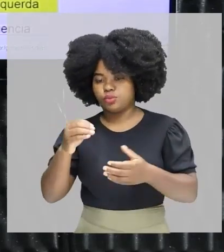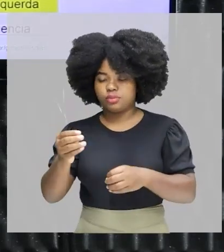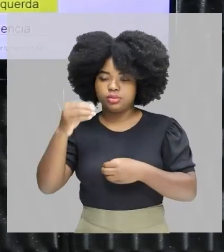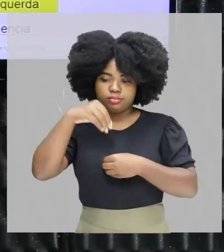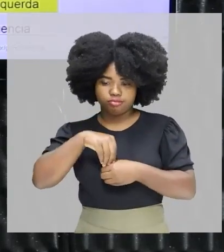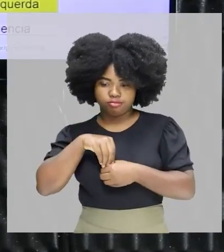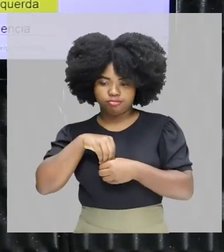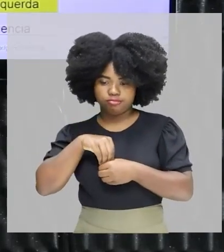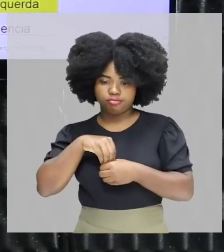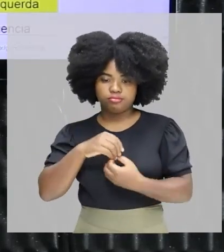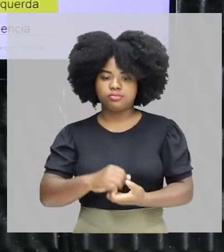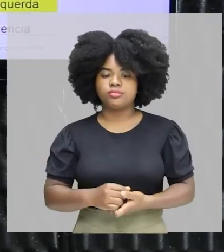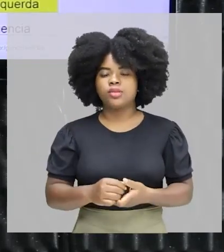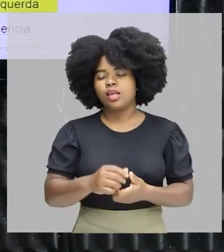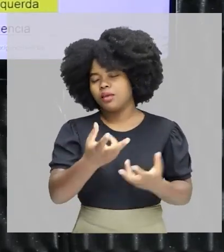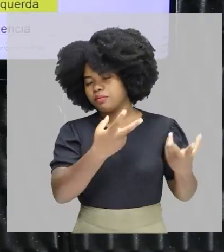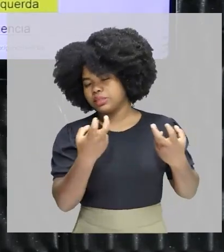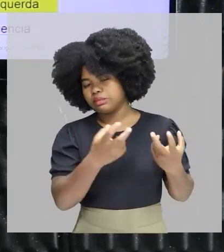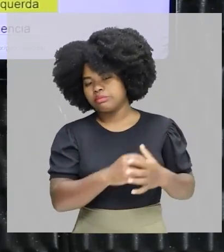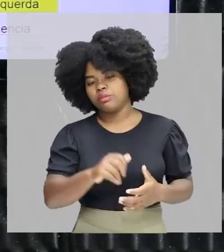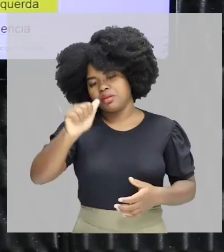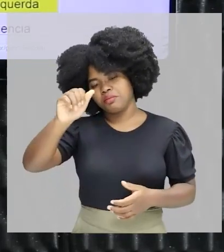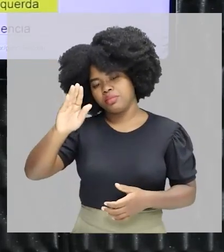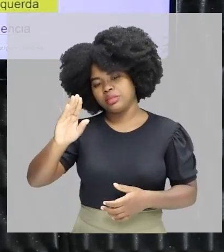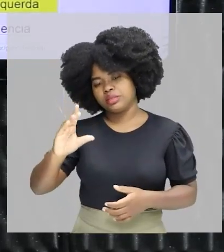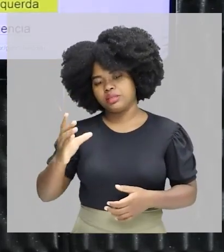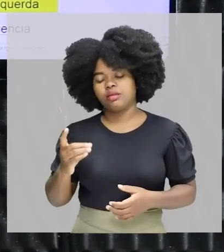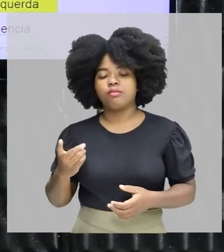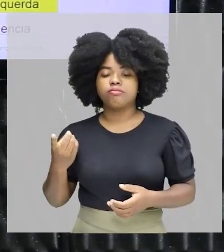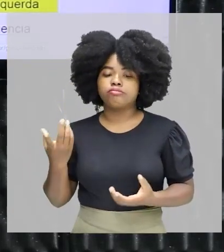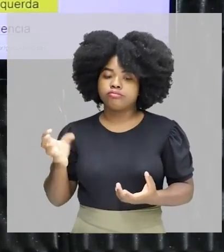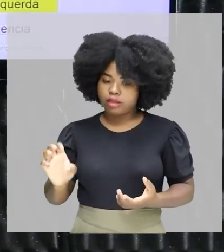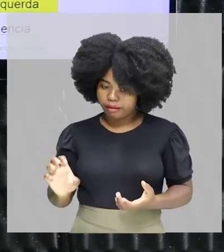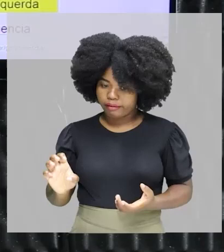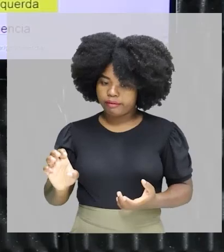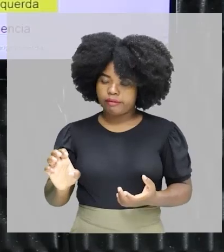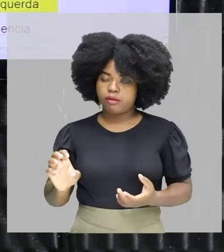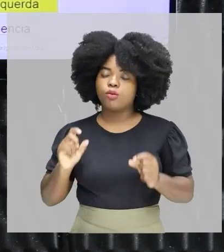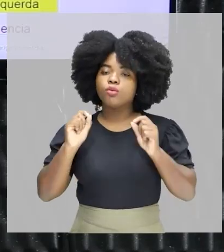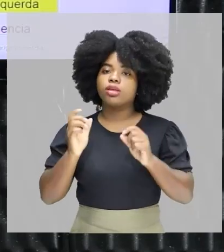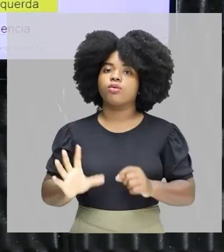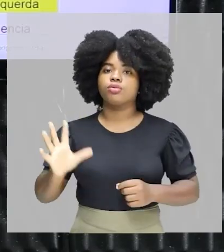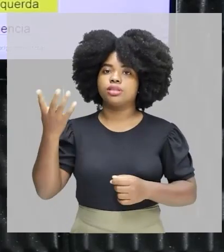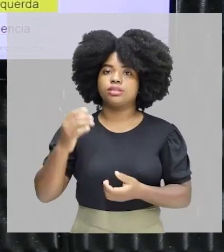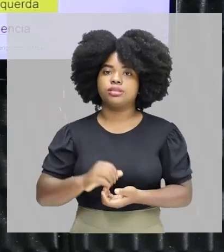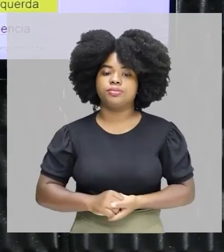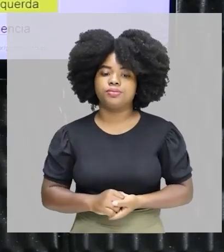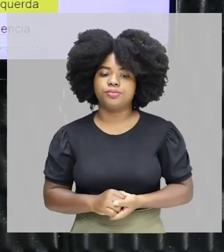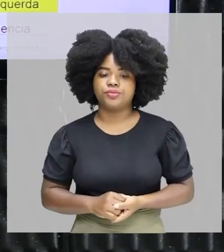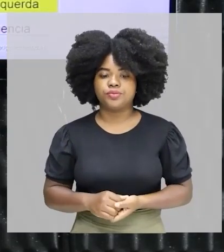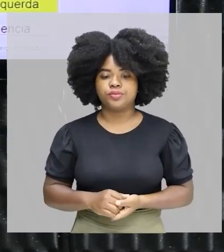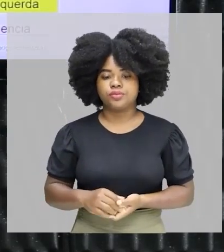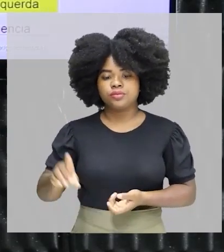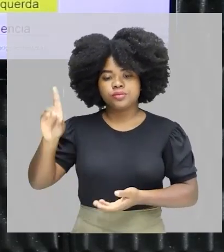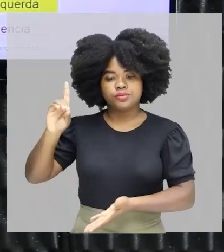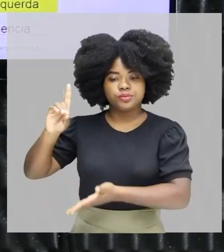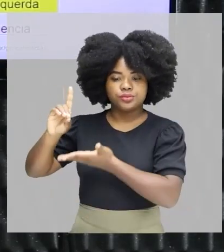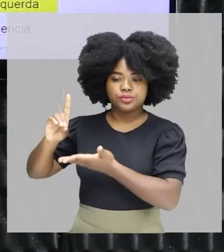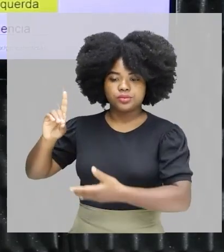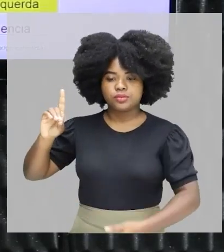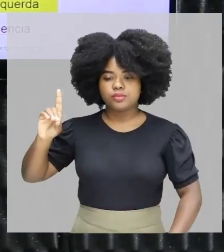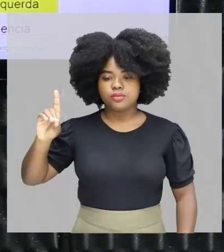E aí, analisando as alternativas, olha só, alternativa D, aqueceria com secador